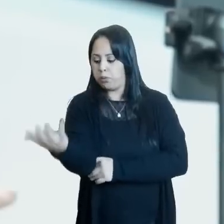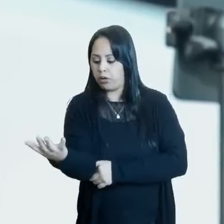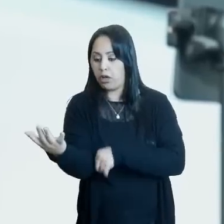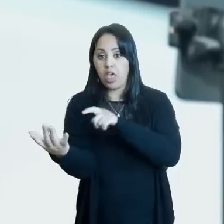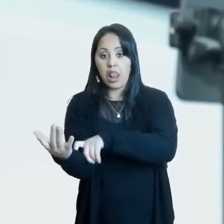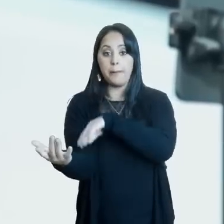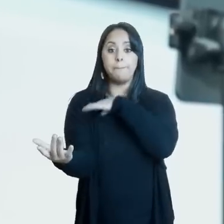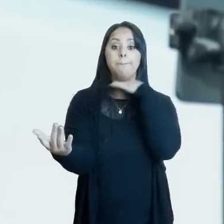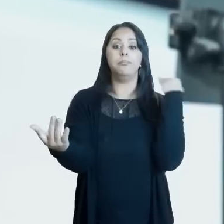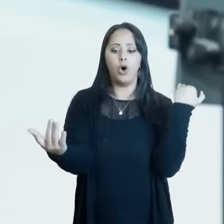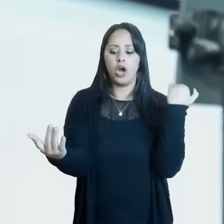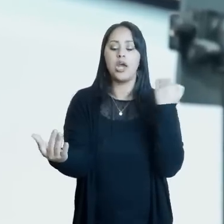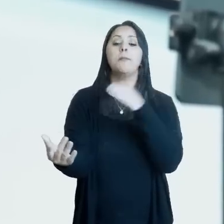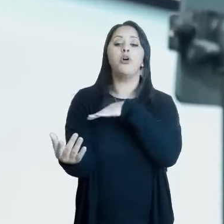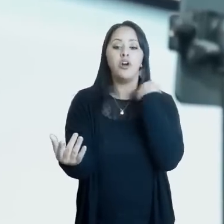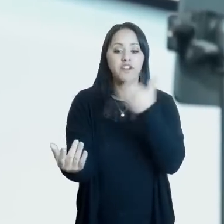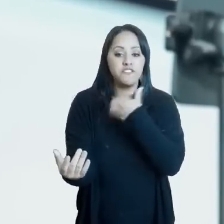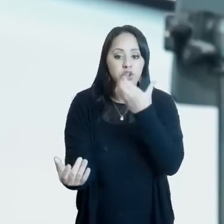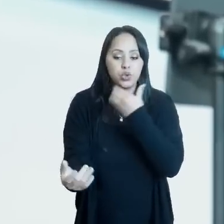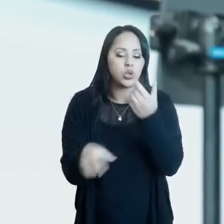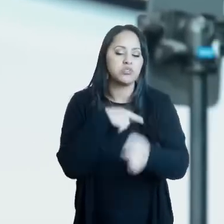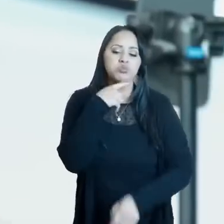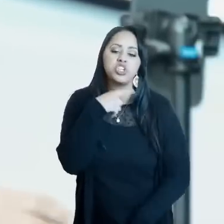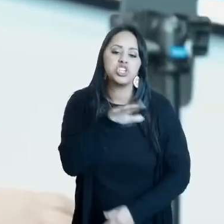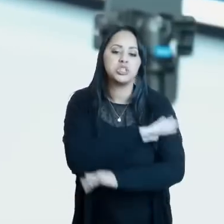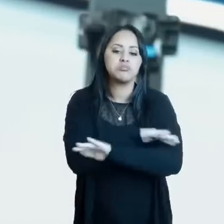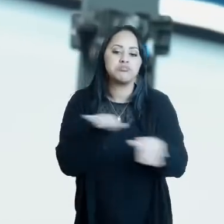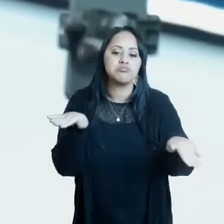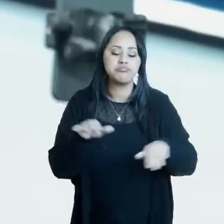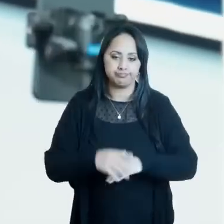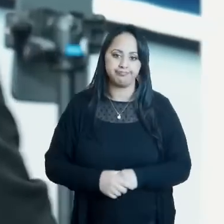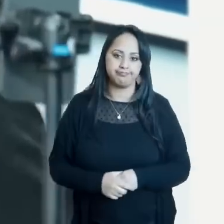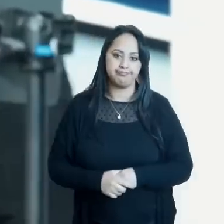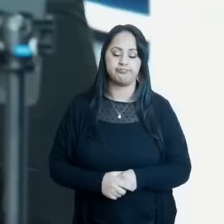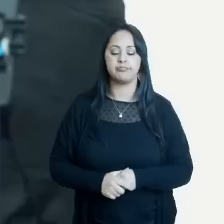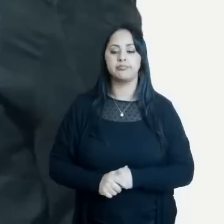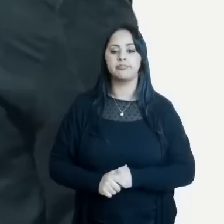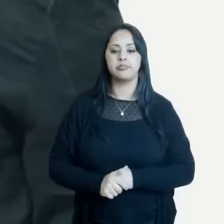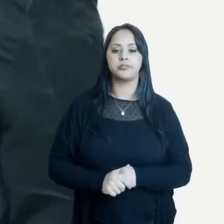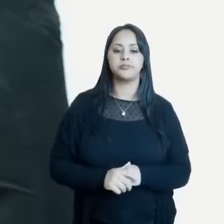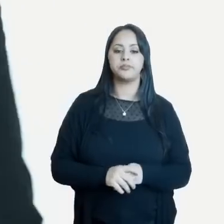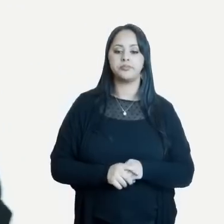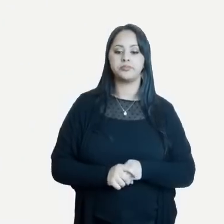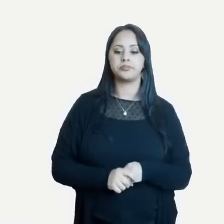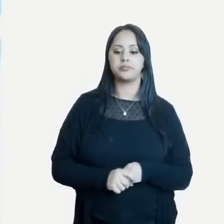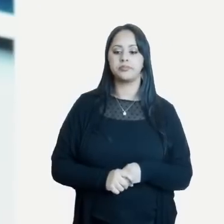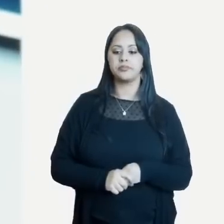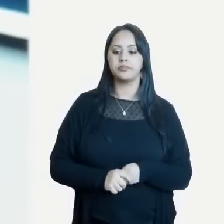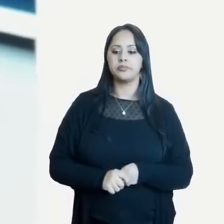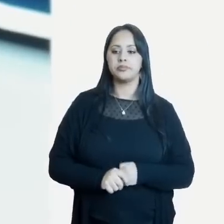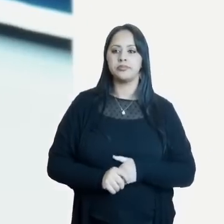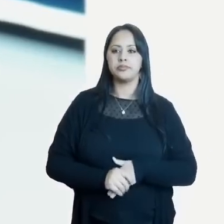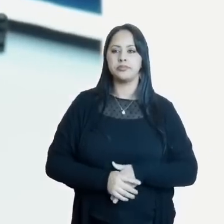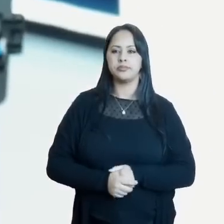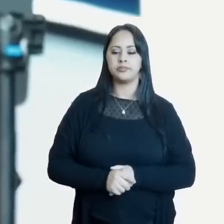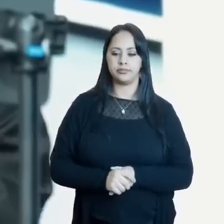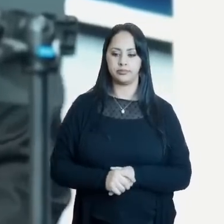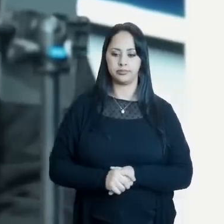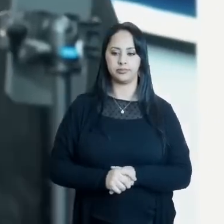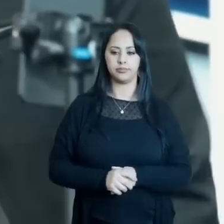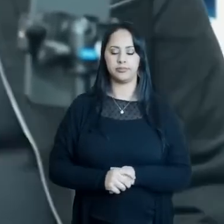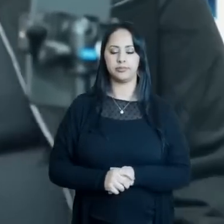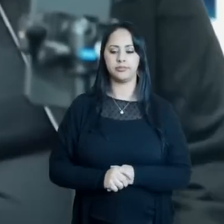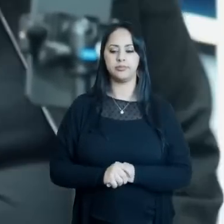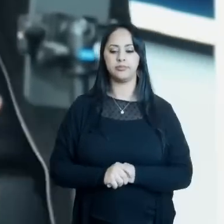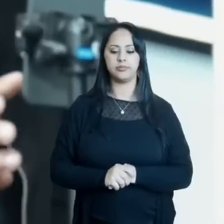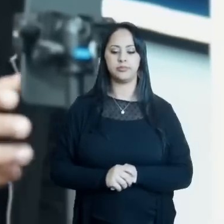a árvore, e aí morre o fruto e não tem como dar fruto mais. Não tão cedo. O link está errado ali. Qual o link? Desfixe o link está errado. O link que o